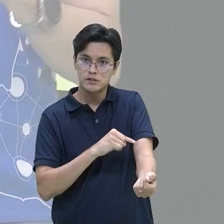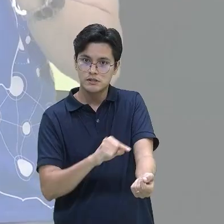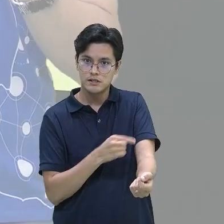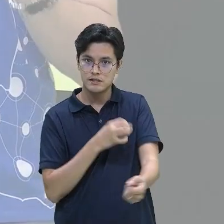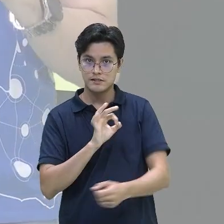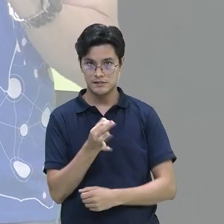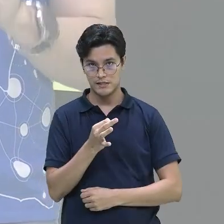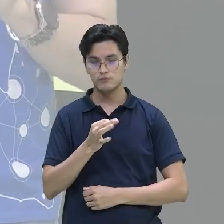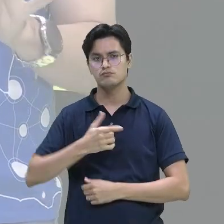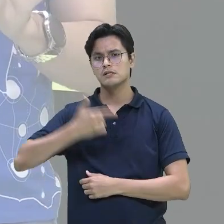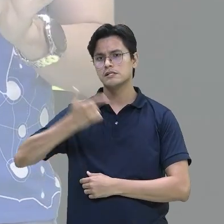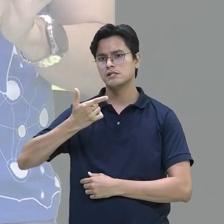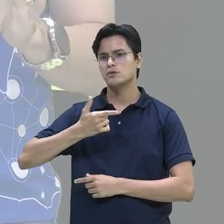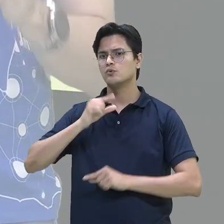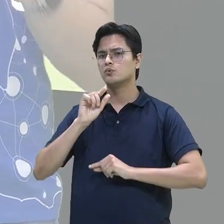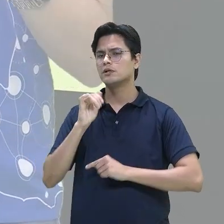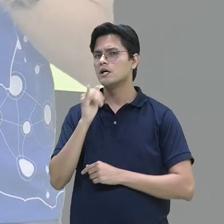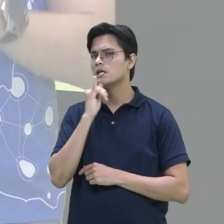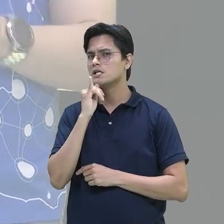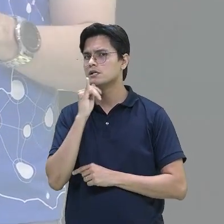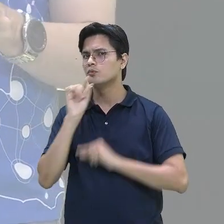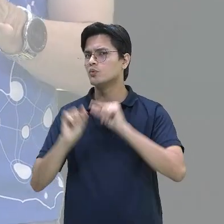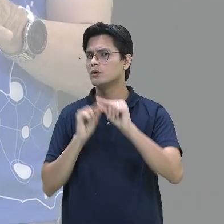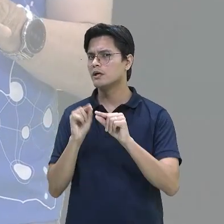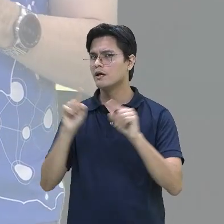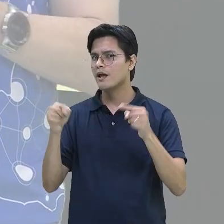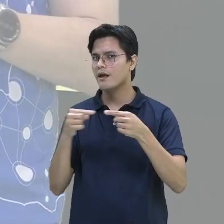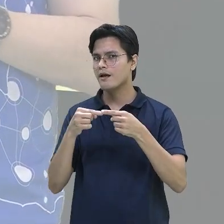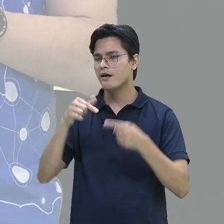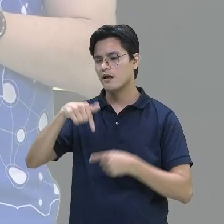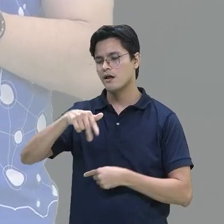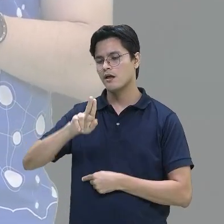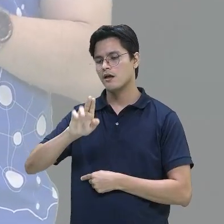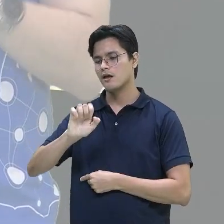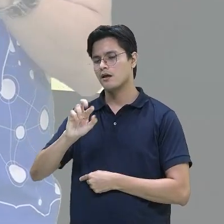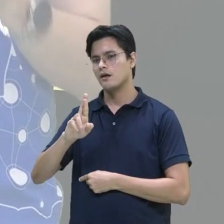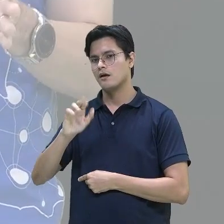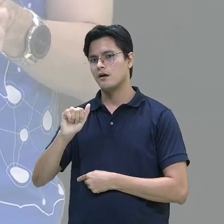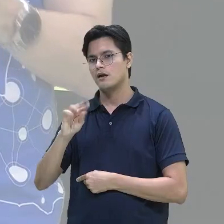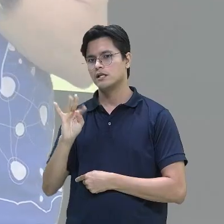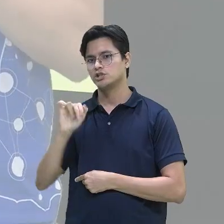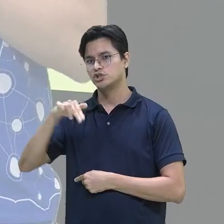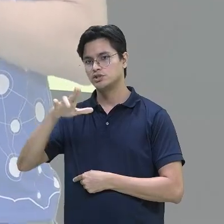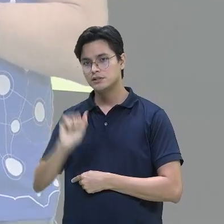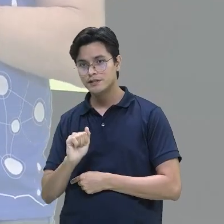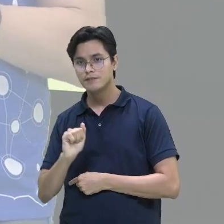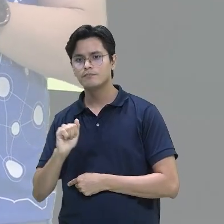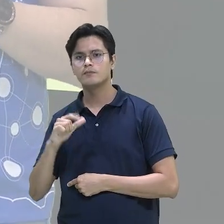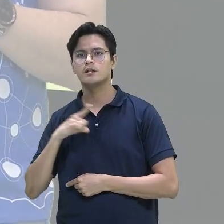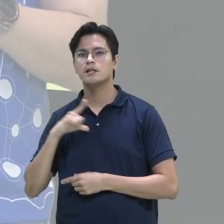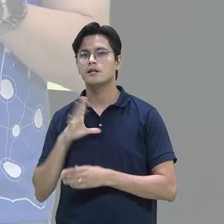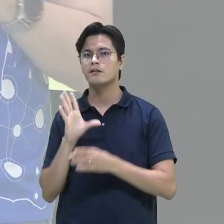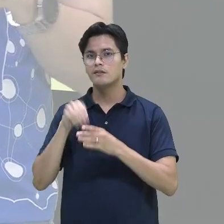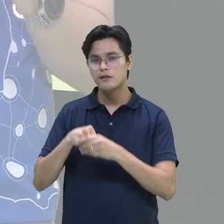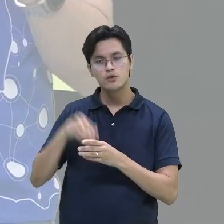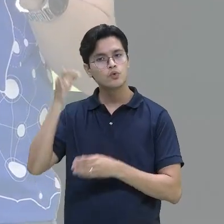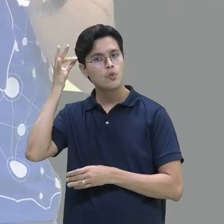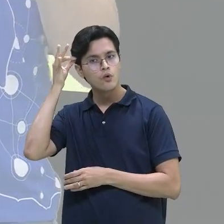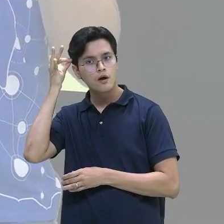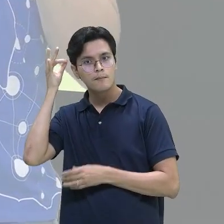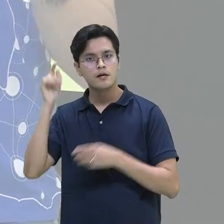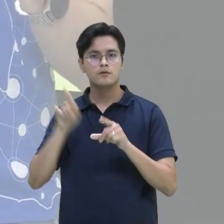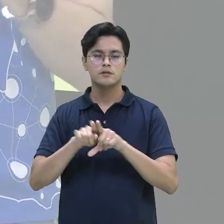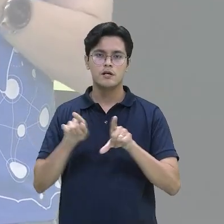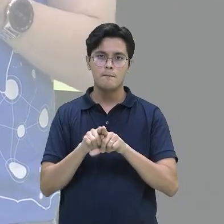secundária é a queratina. A queratina é uma proteína presente no cabelo e nas unhas, tá? É uma